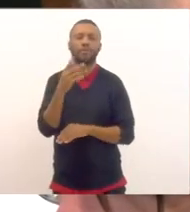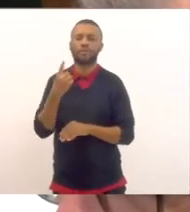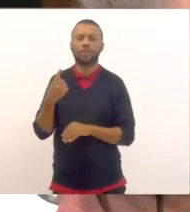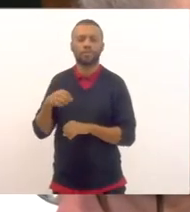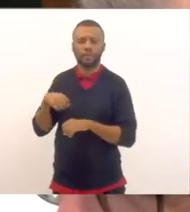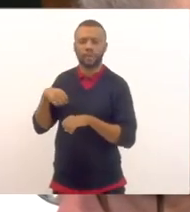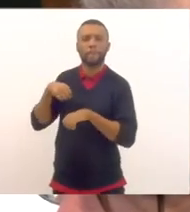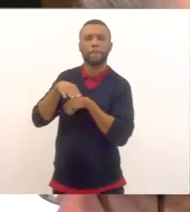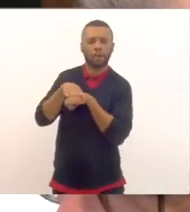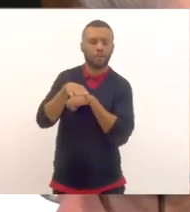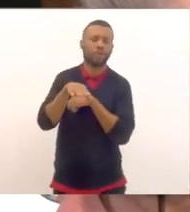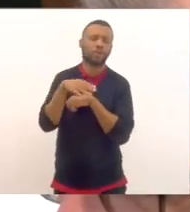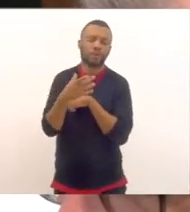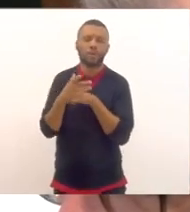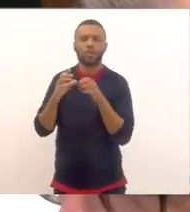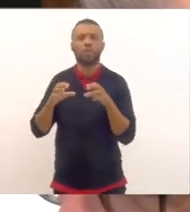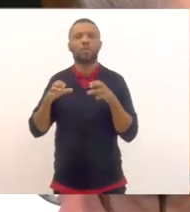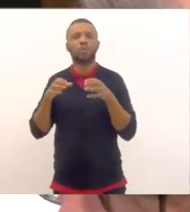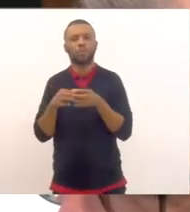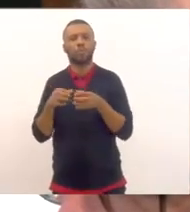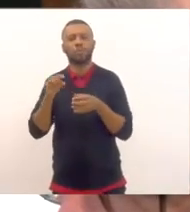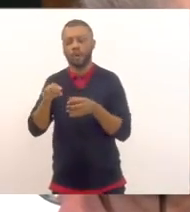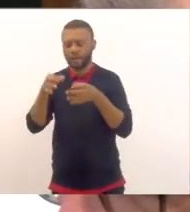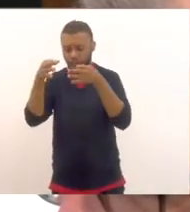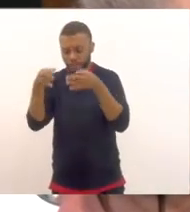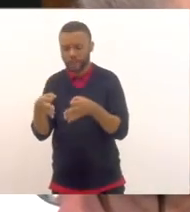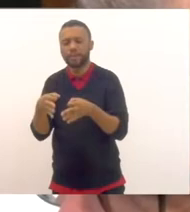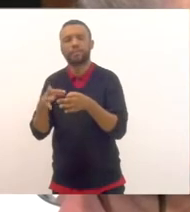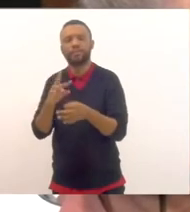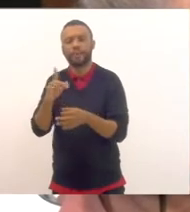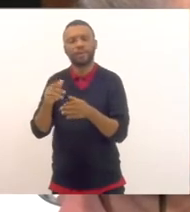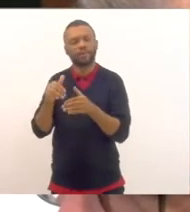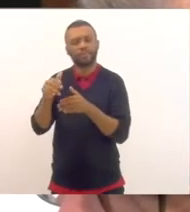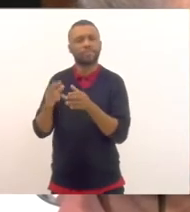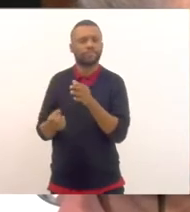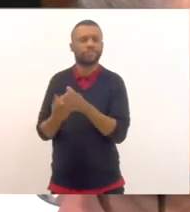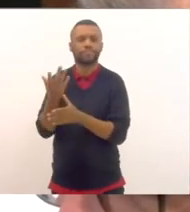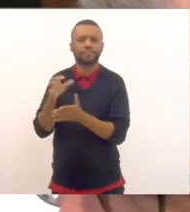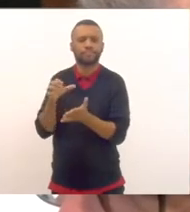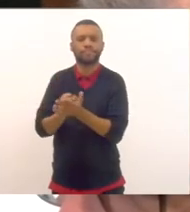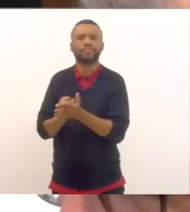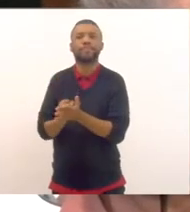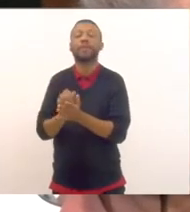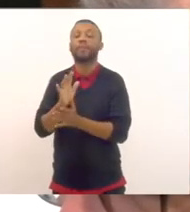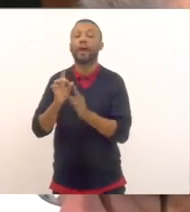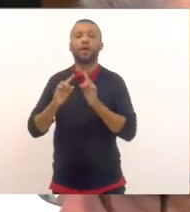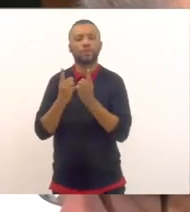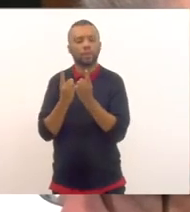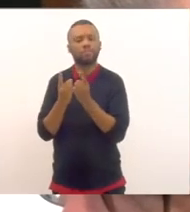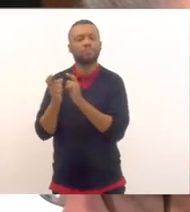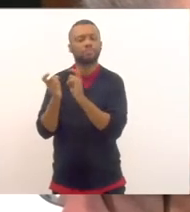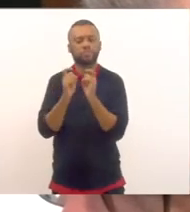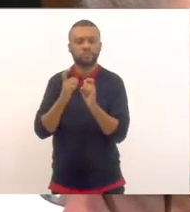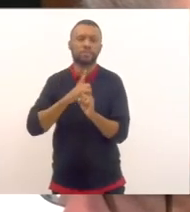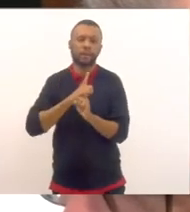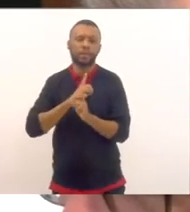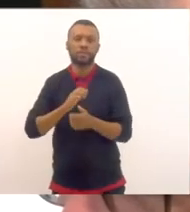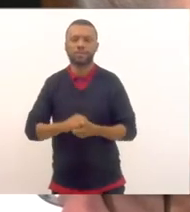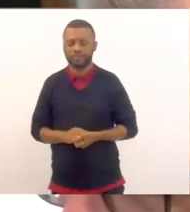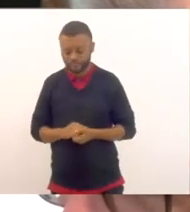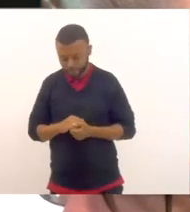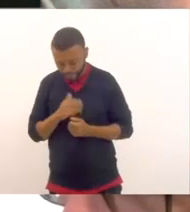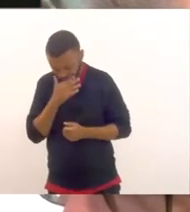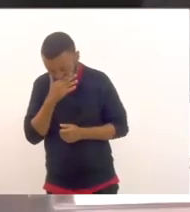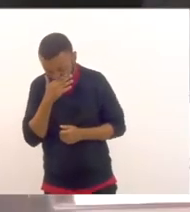eu trago a informação de que o grupo será efetivamente formalizado agora as reuniões têm acontecido então é